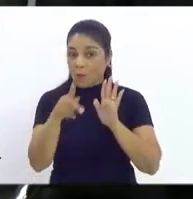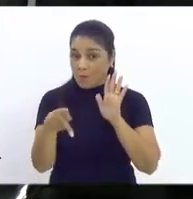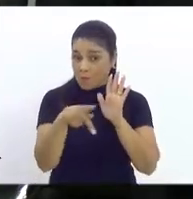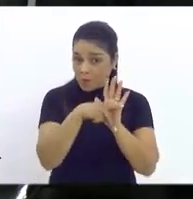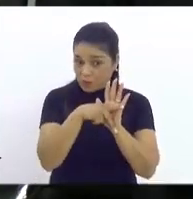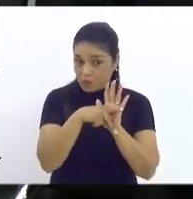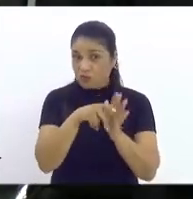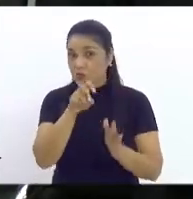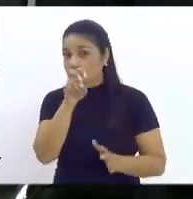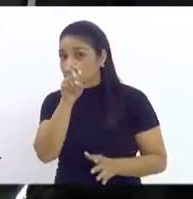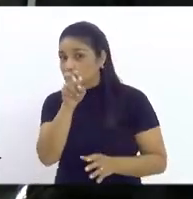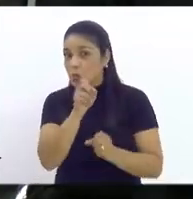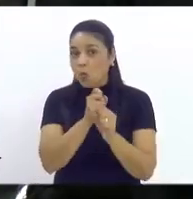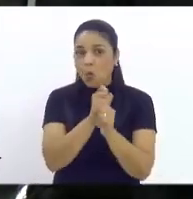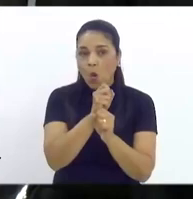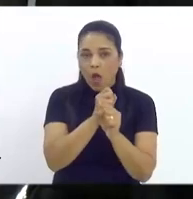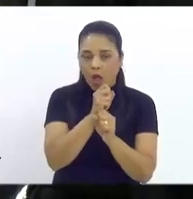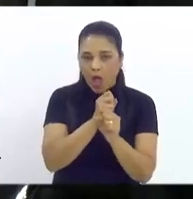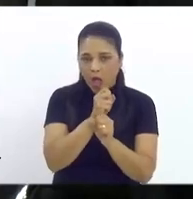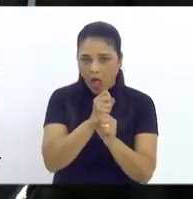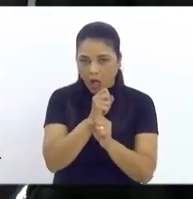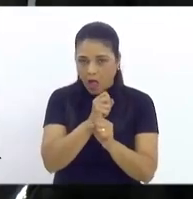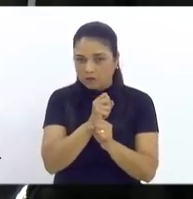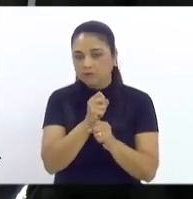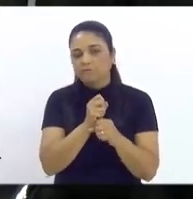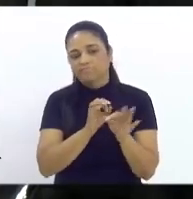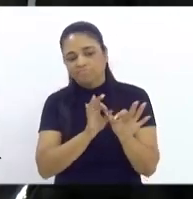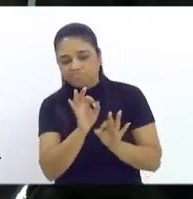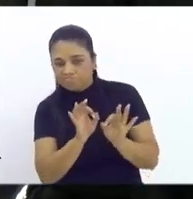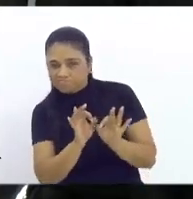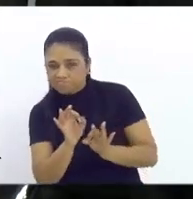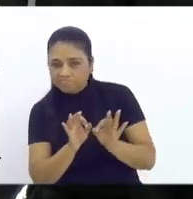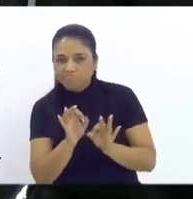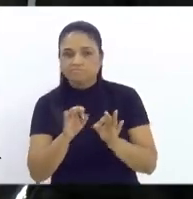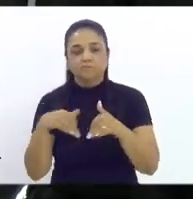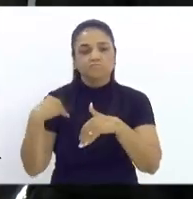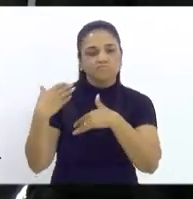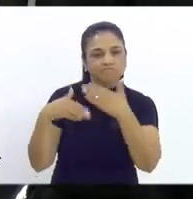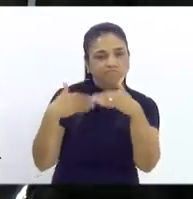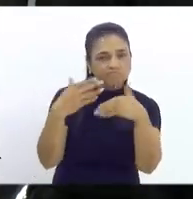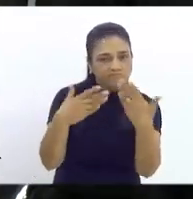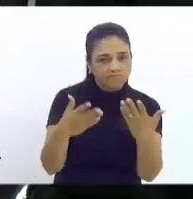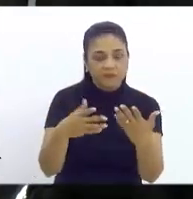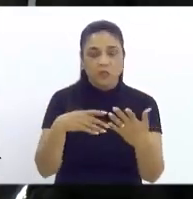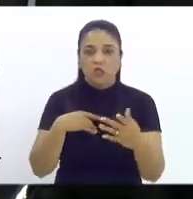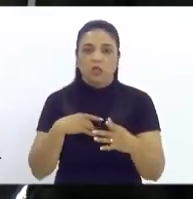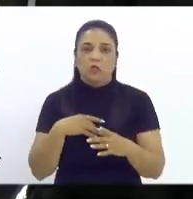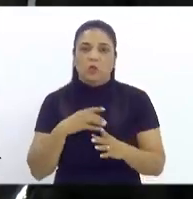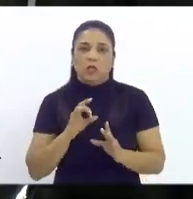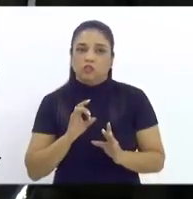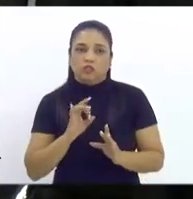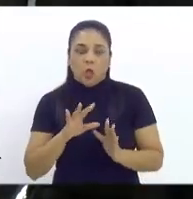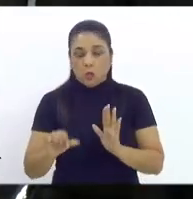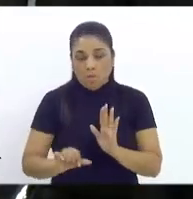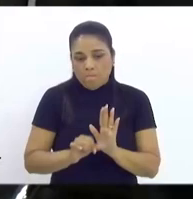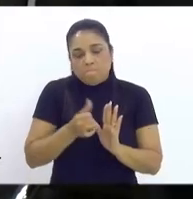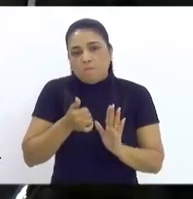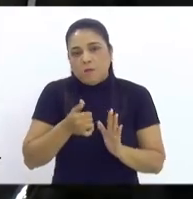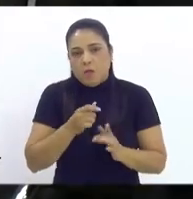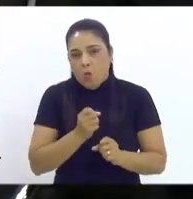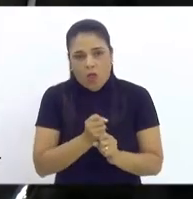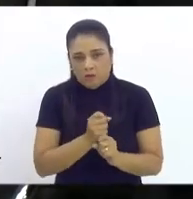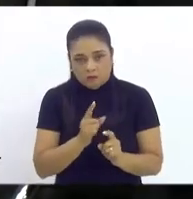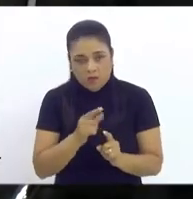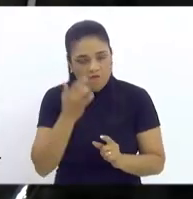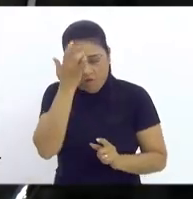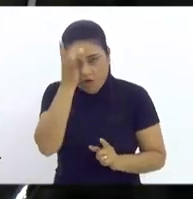em 5 anos. Né? A infraestrutura, ela ser desenvolvida, ela não é desenvolvida num primeiro momento de forma fácil.